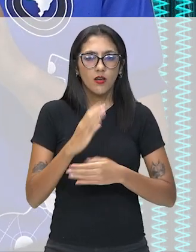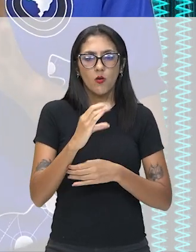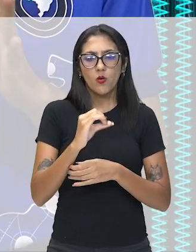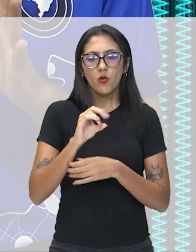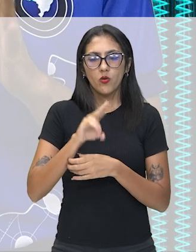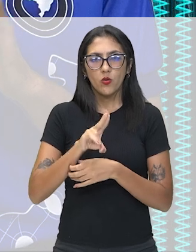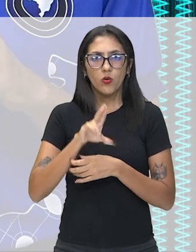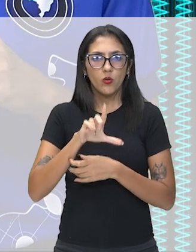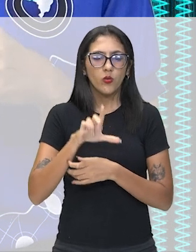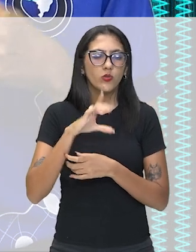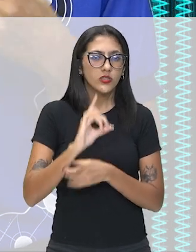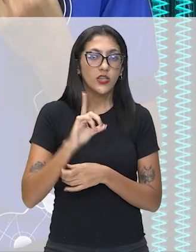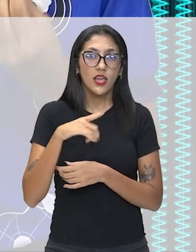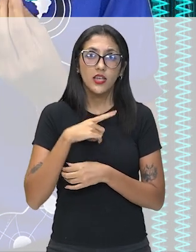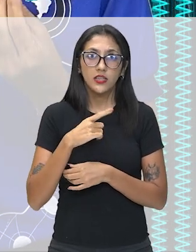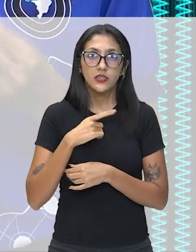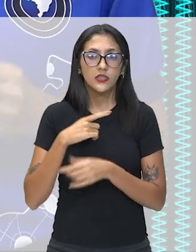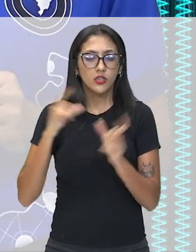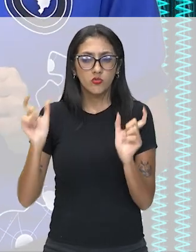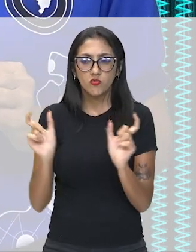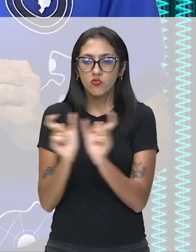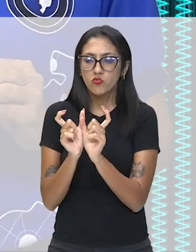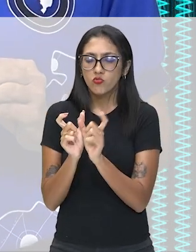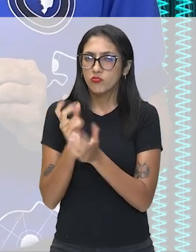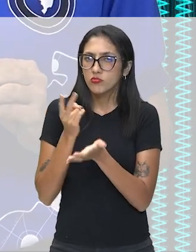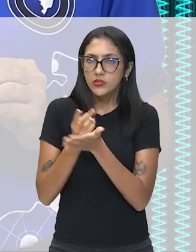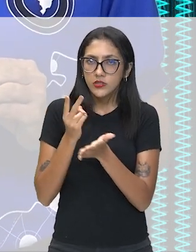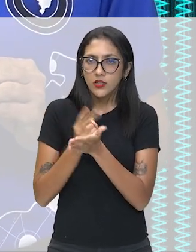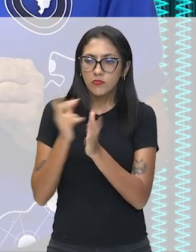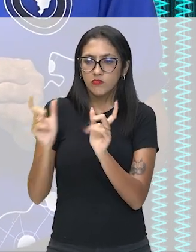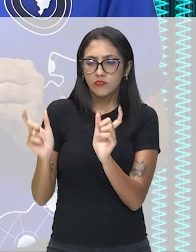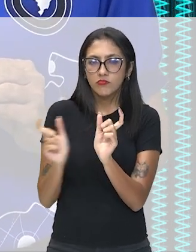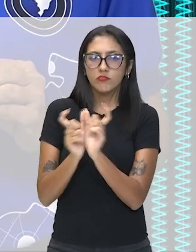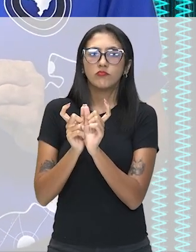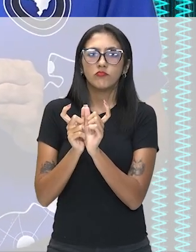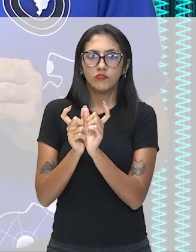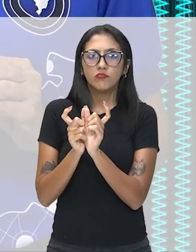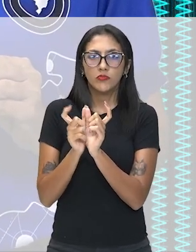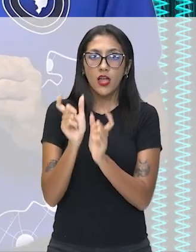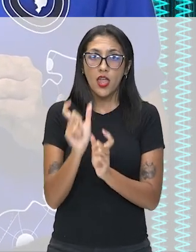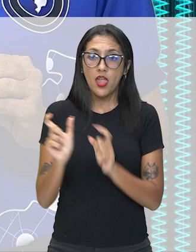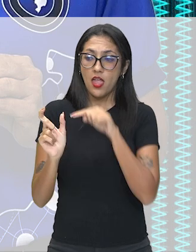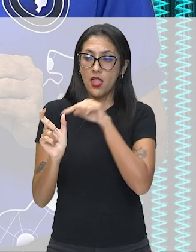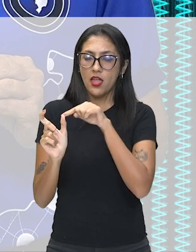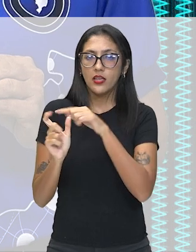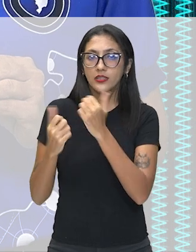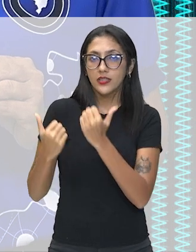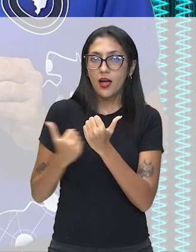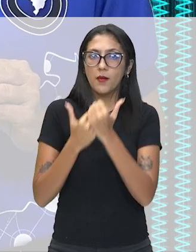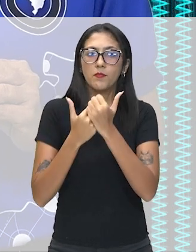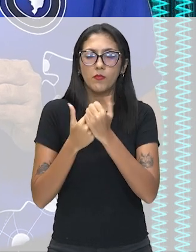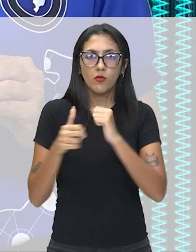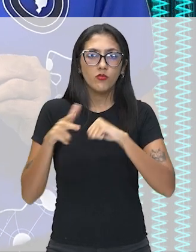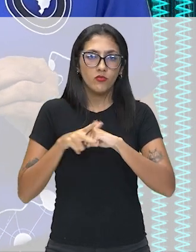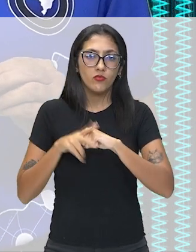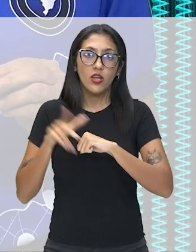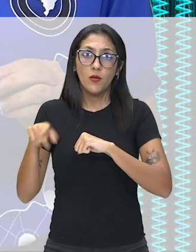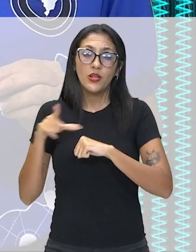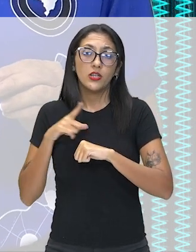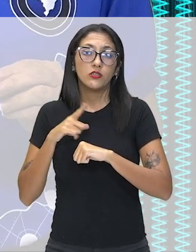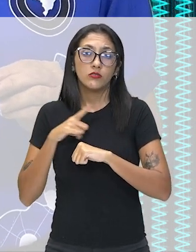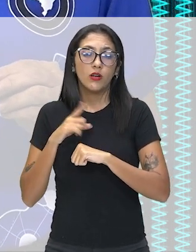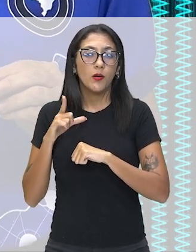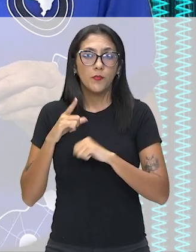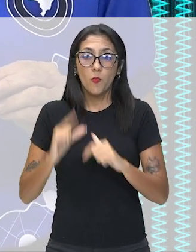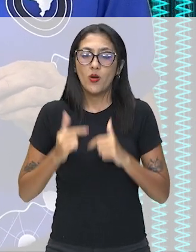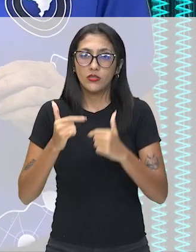juntinho do verbo, né? Ele não realiza nada. Quem vai fazer a ação é o verbo principal. O could ele vai só indicar que aquela